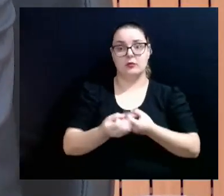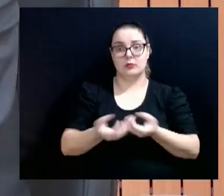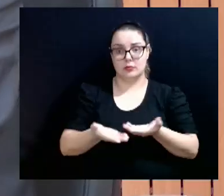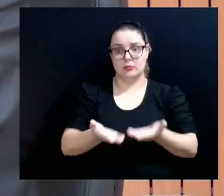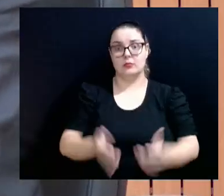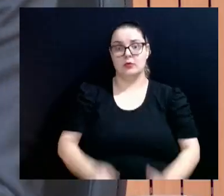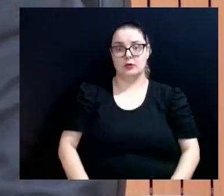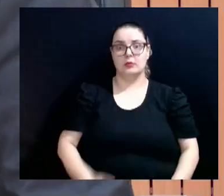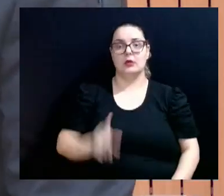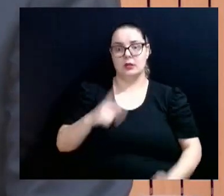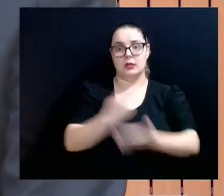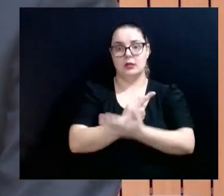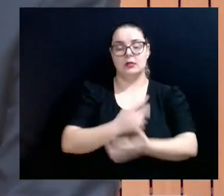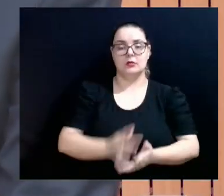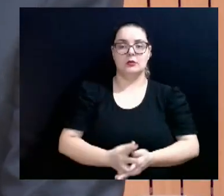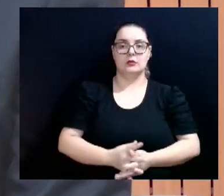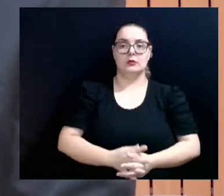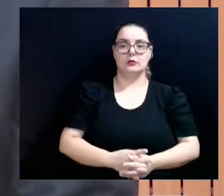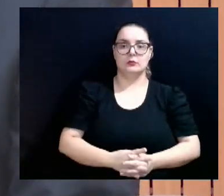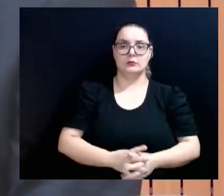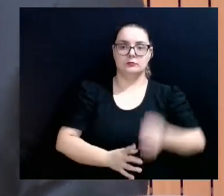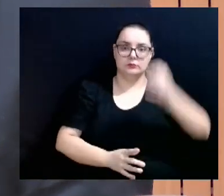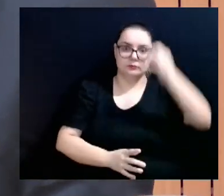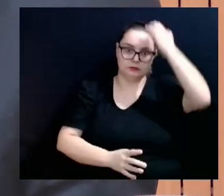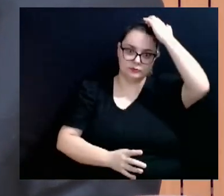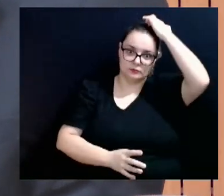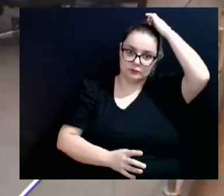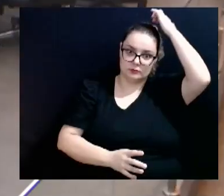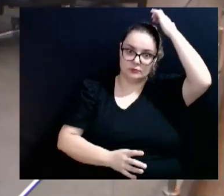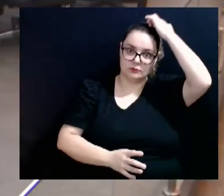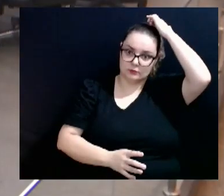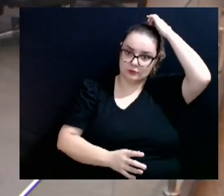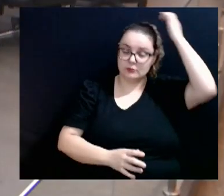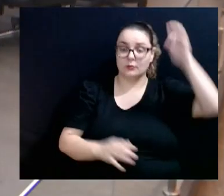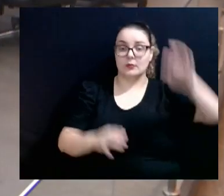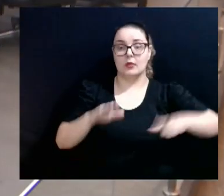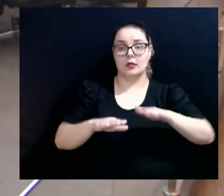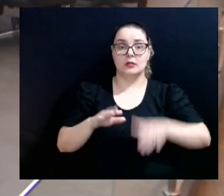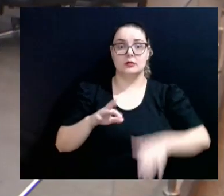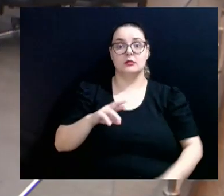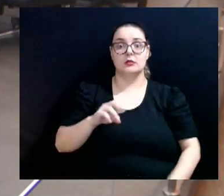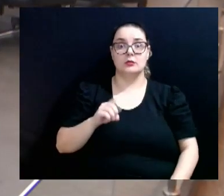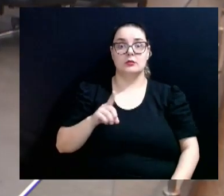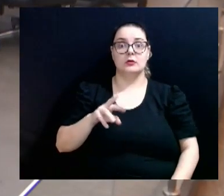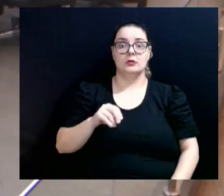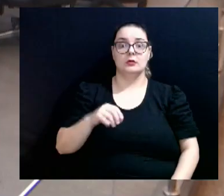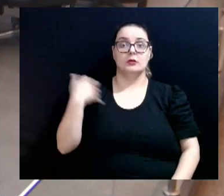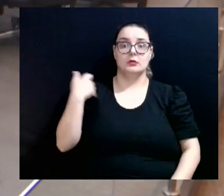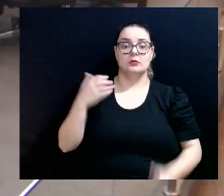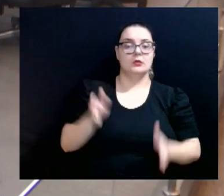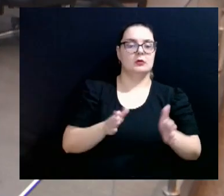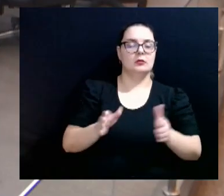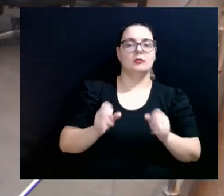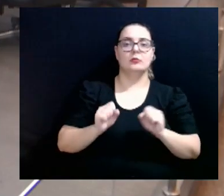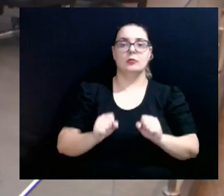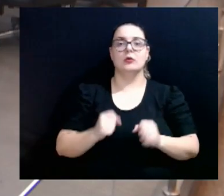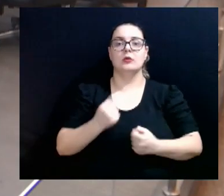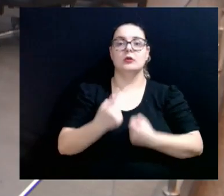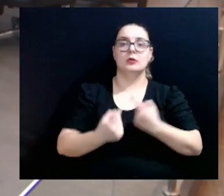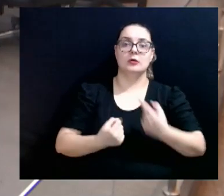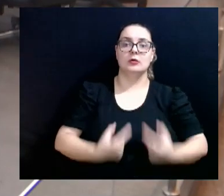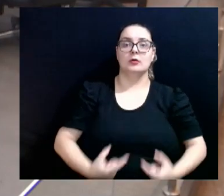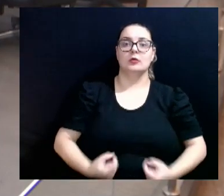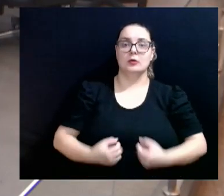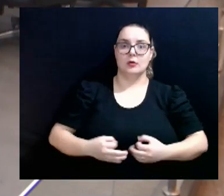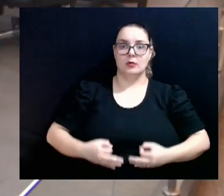isso. Muitas vezes, Rodrigo, a mulher nessa faixa etária, ela pode ter alguns tumores do ovário muito